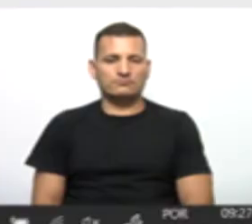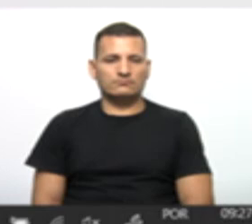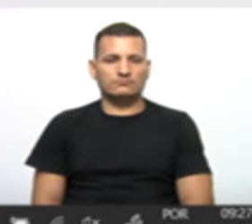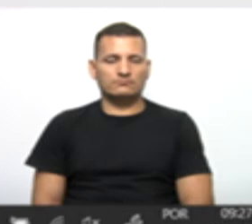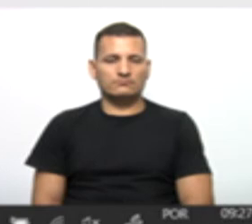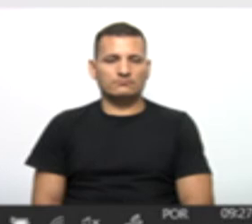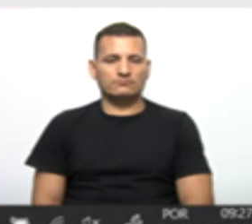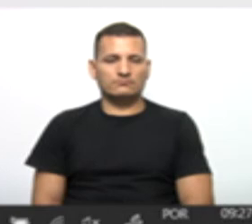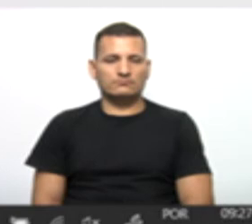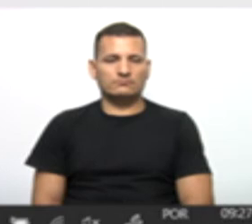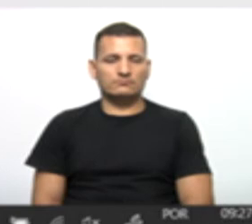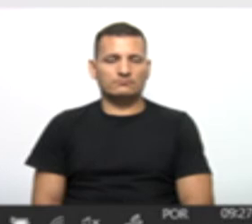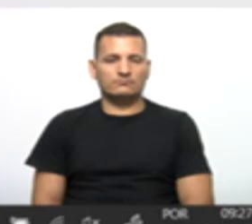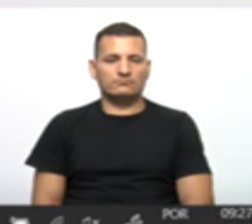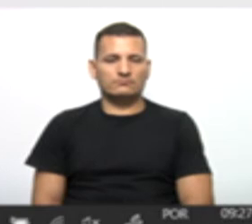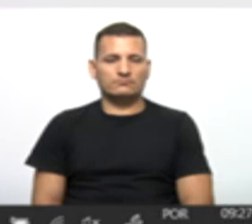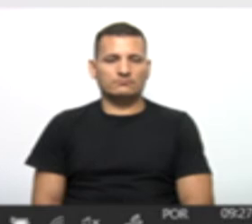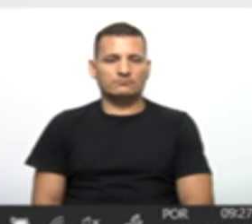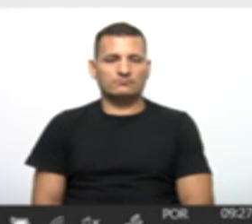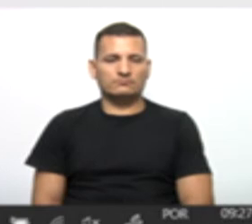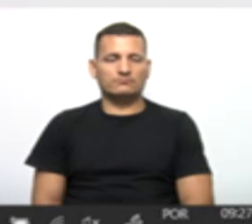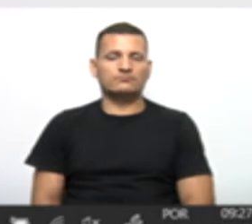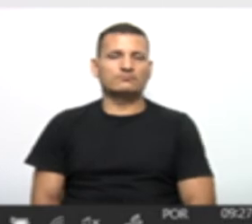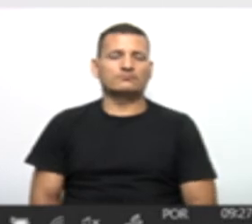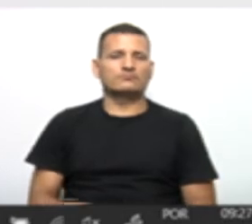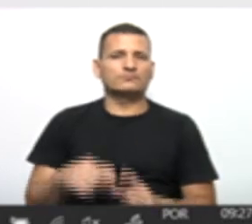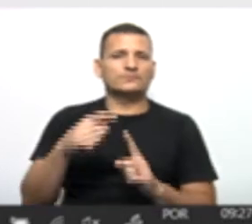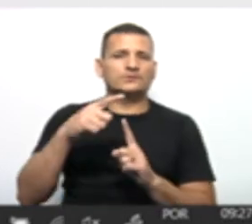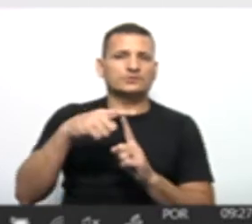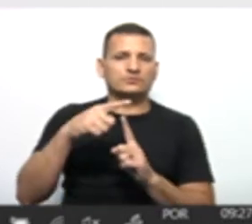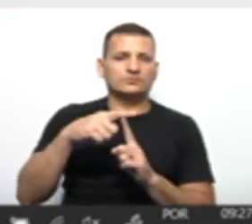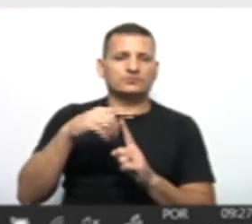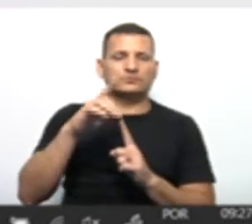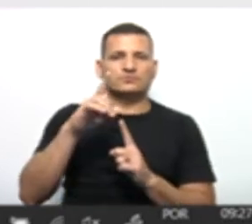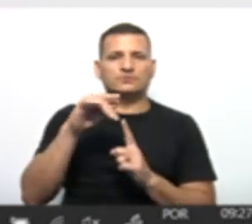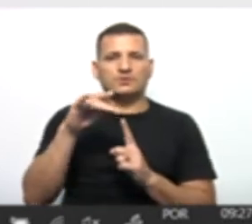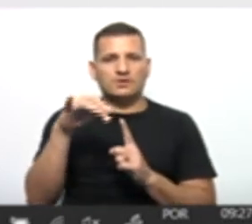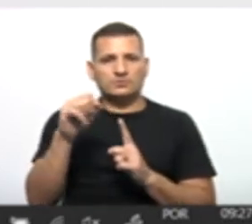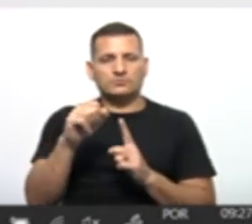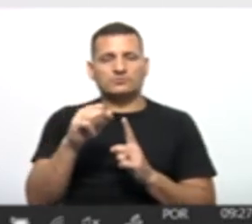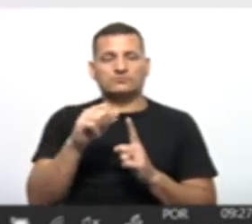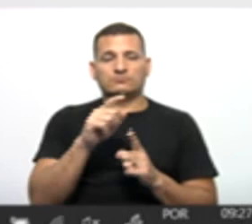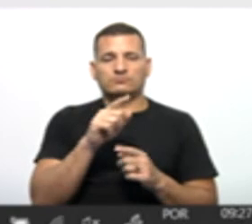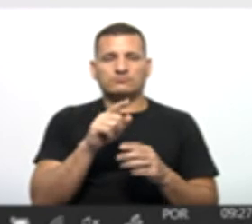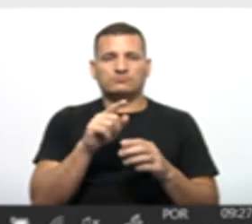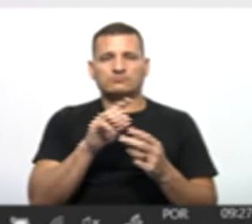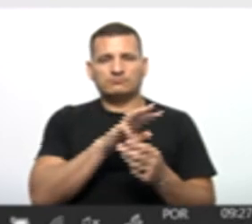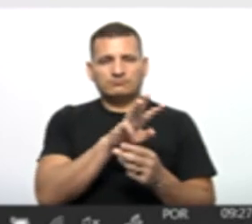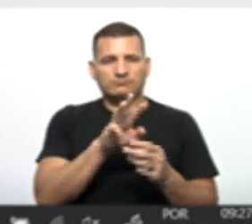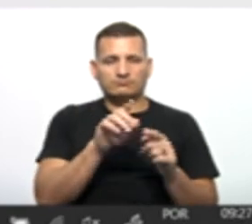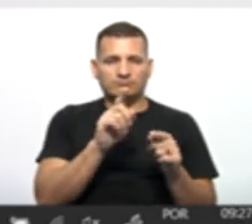Nossos tipos de dados. Ele vai abrir aqui a página do MySQL.